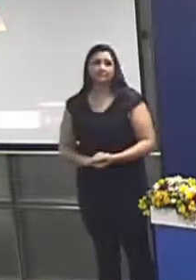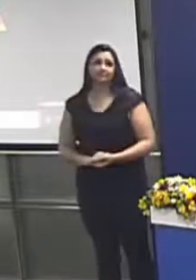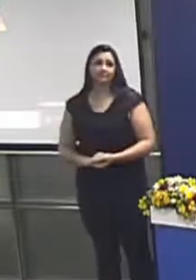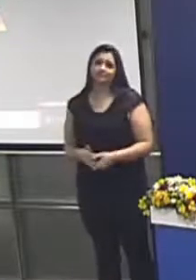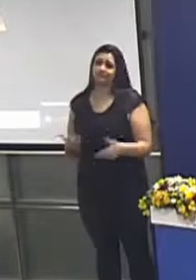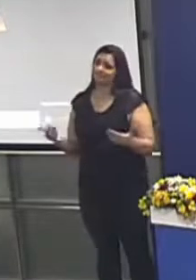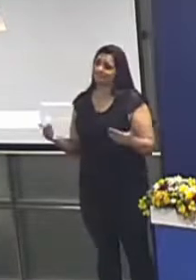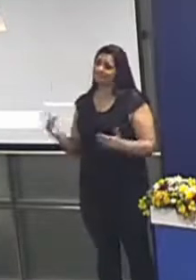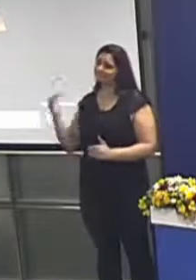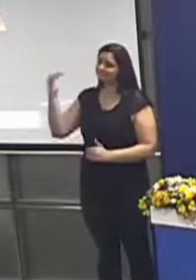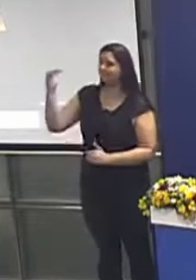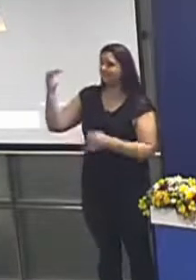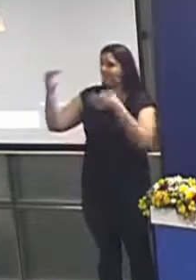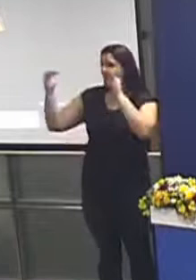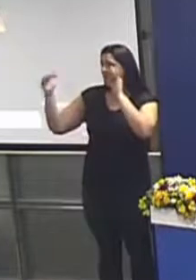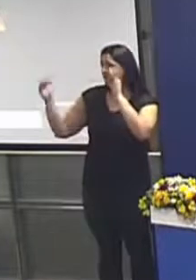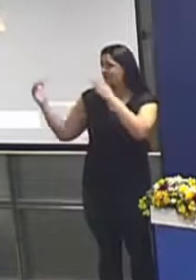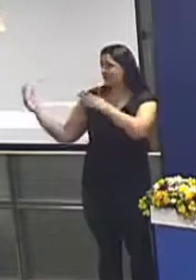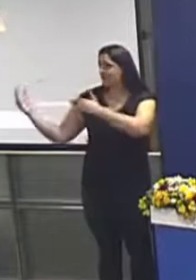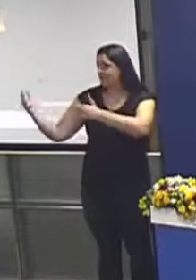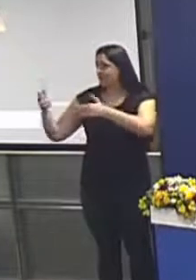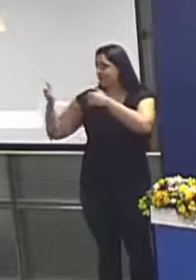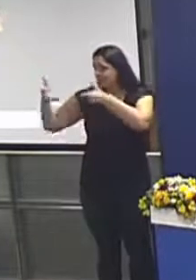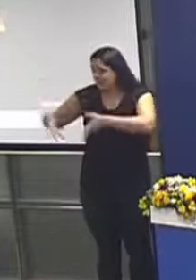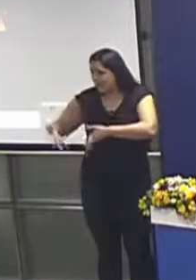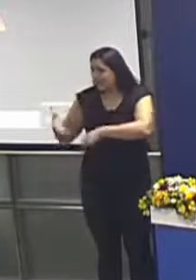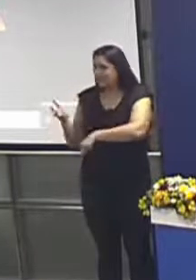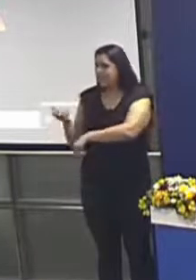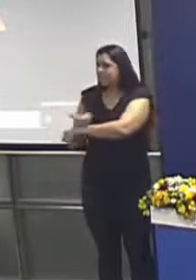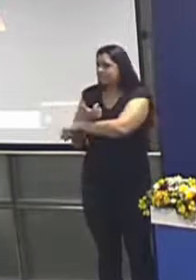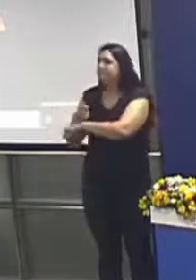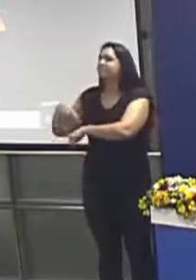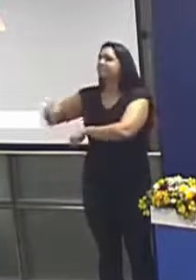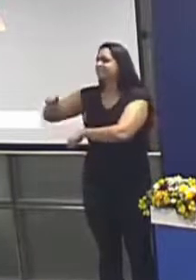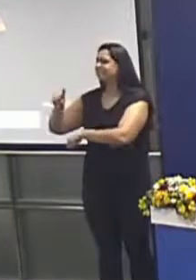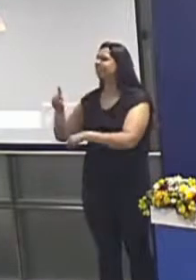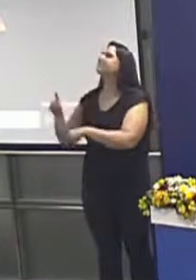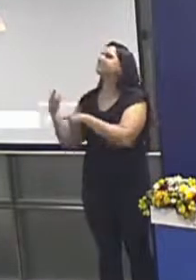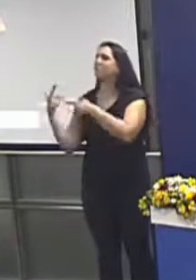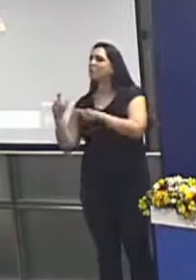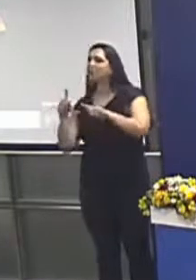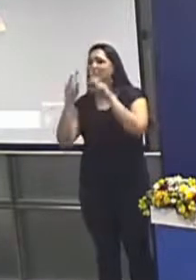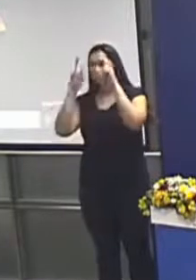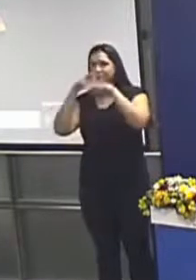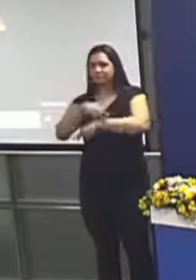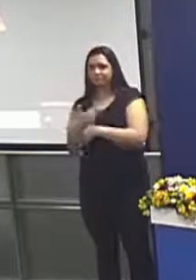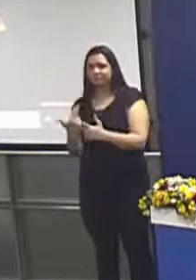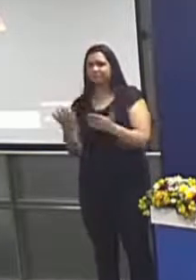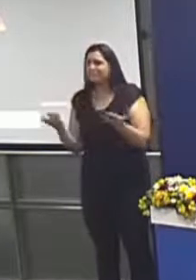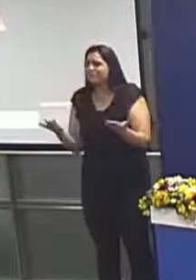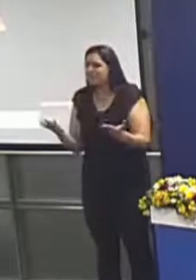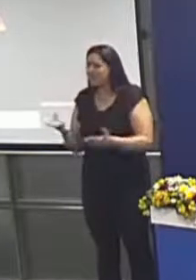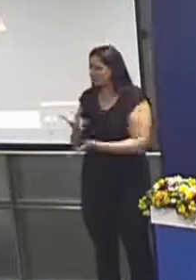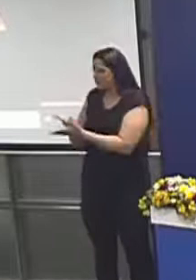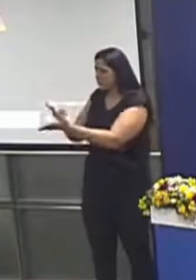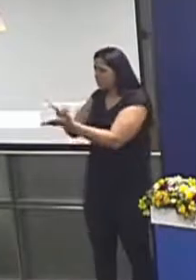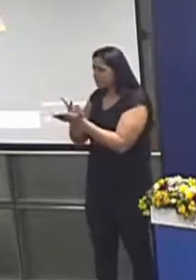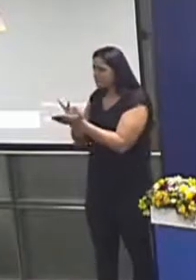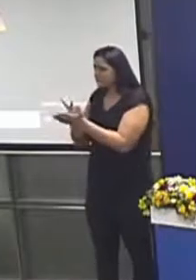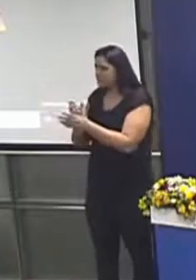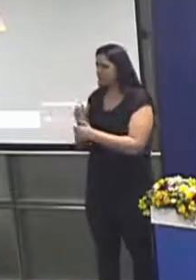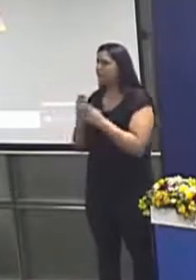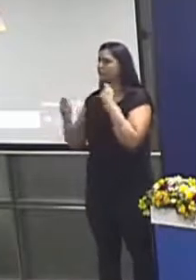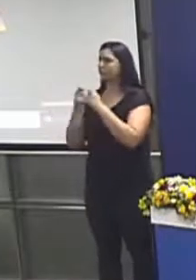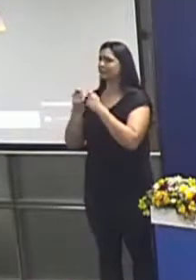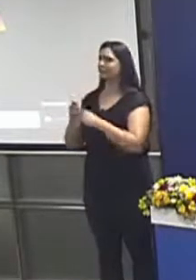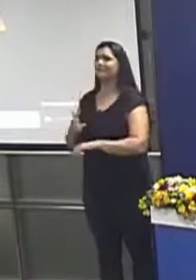Para os barões do café, isso é constitucional. Justificam na TV o apartheid racial. Como pode ter racista na frente do